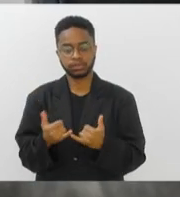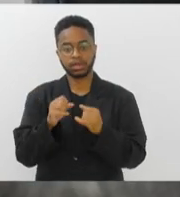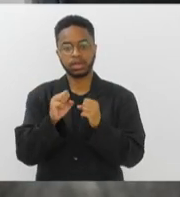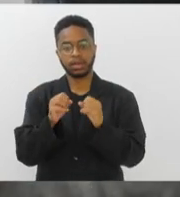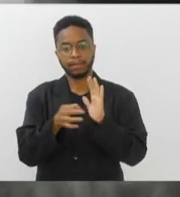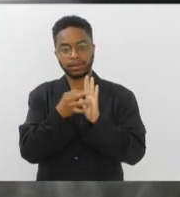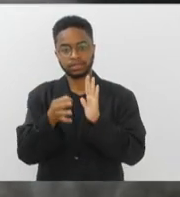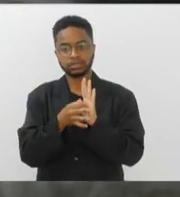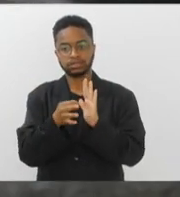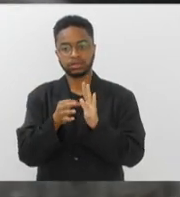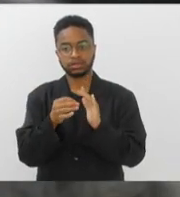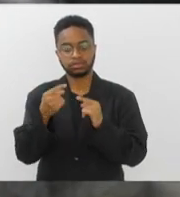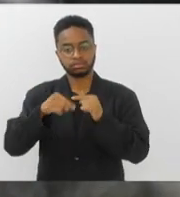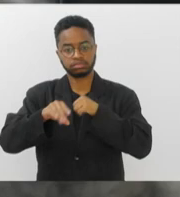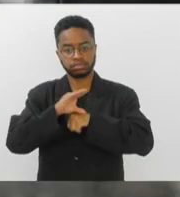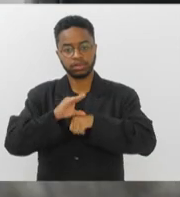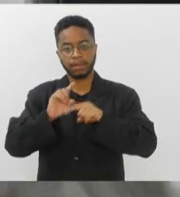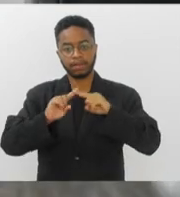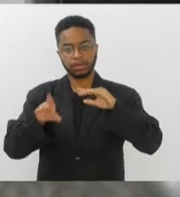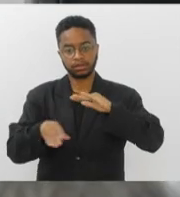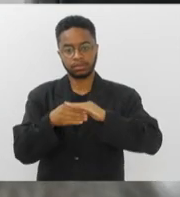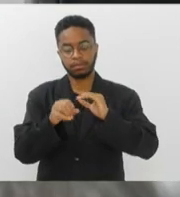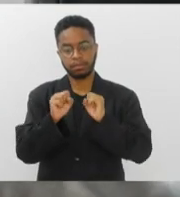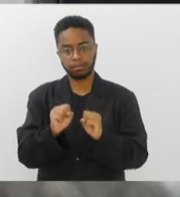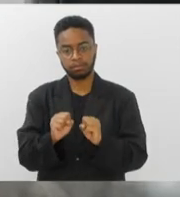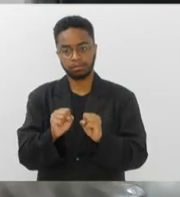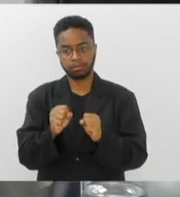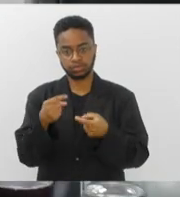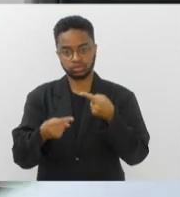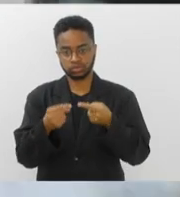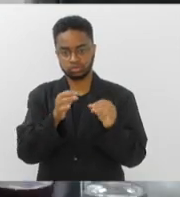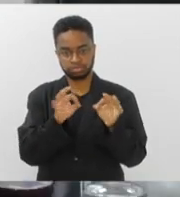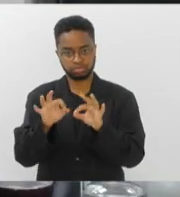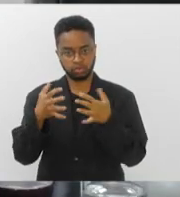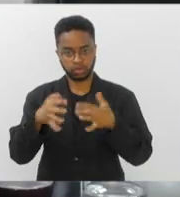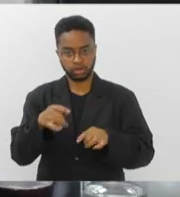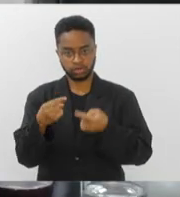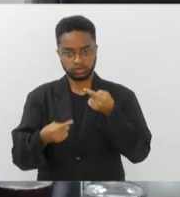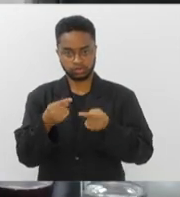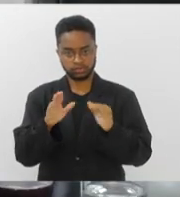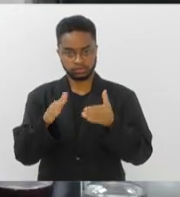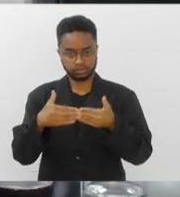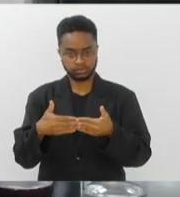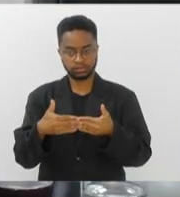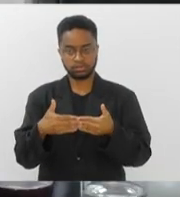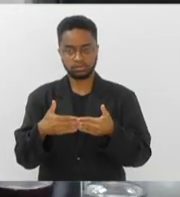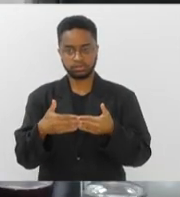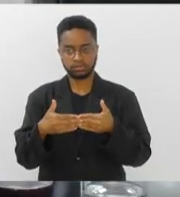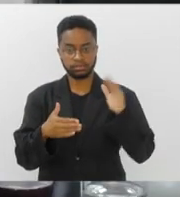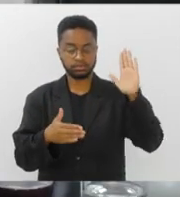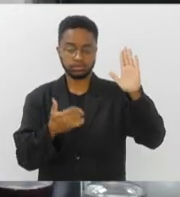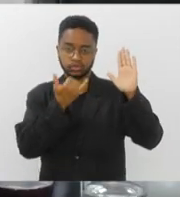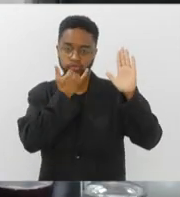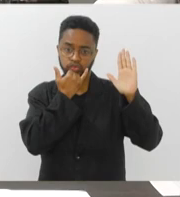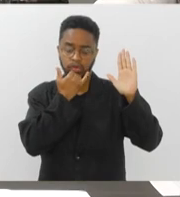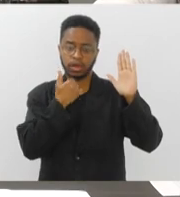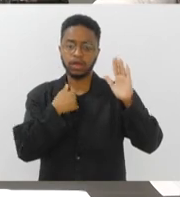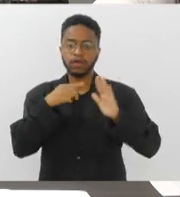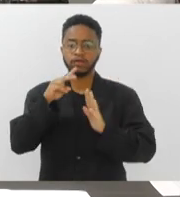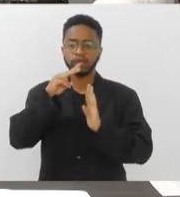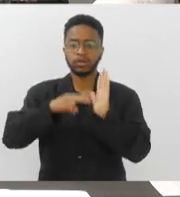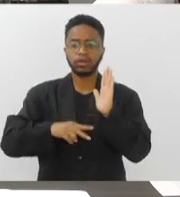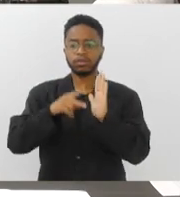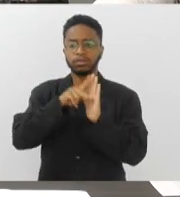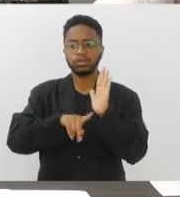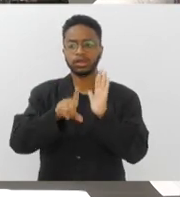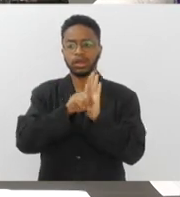discussão. Não havendo quem queira discutir, encerrada a discussão. Presidente, desculpa, eu estou abrindo aqui o projeto, só tenho